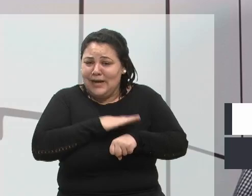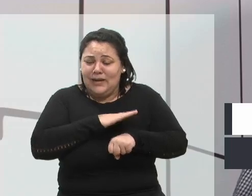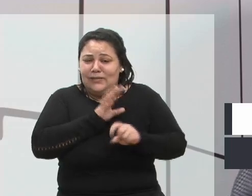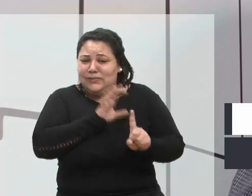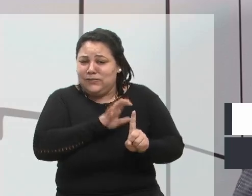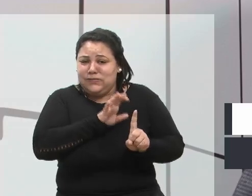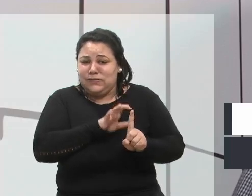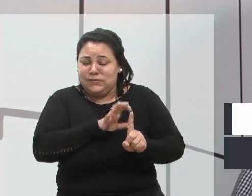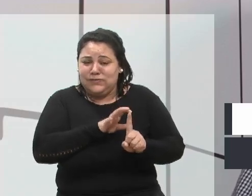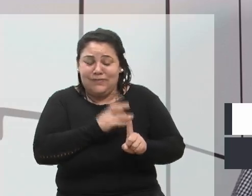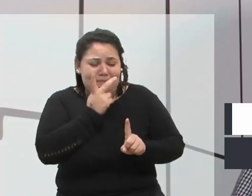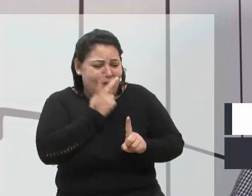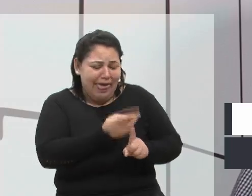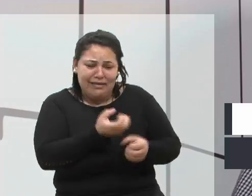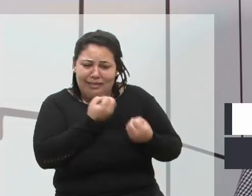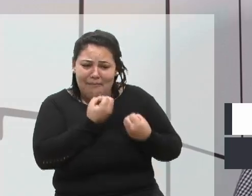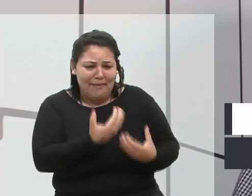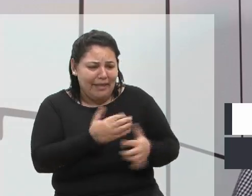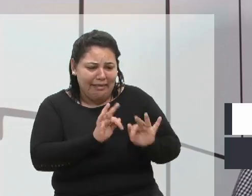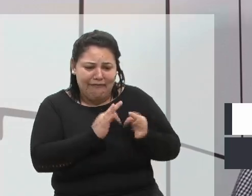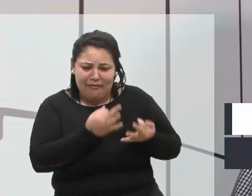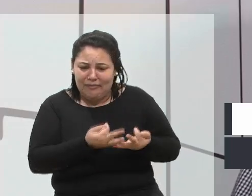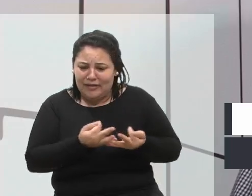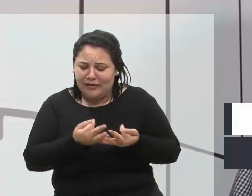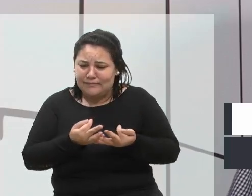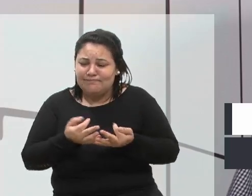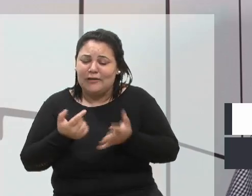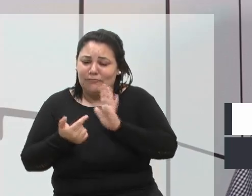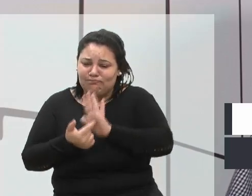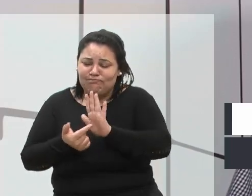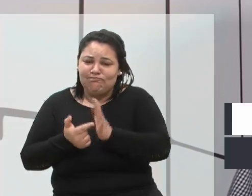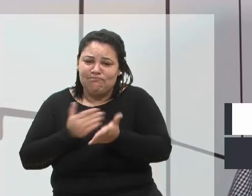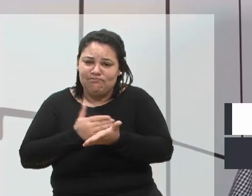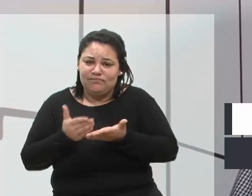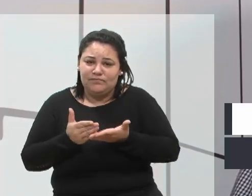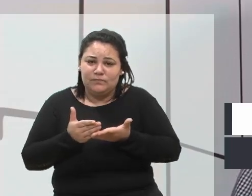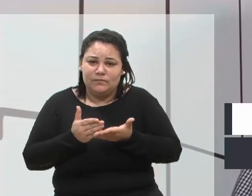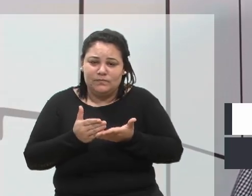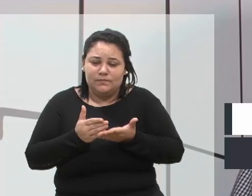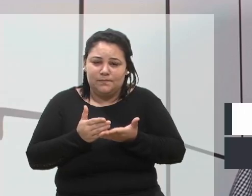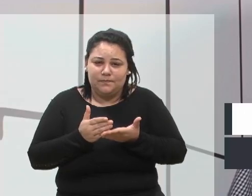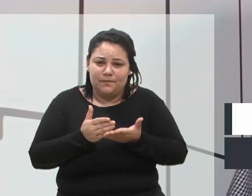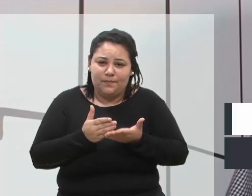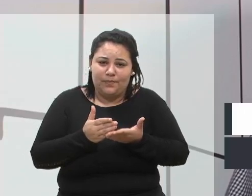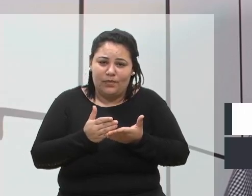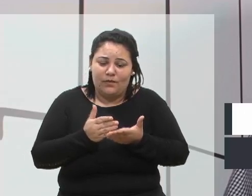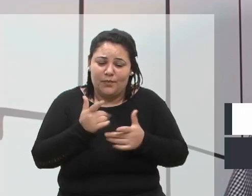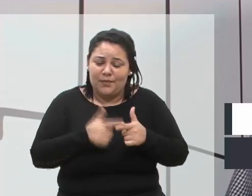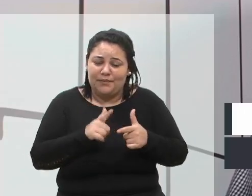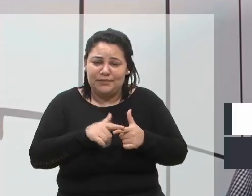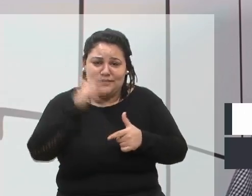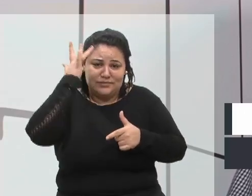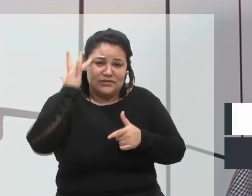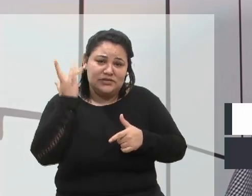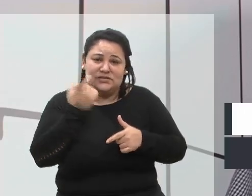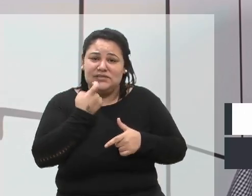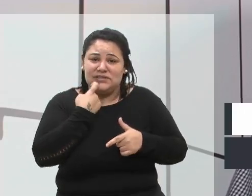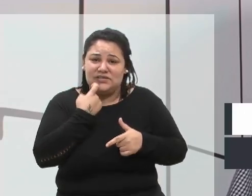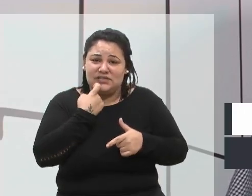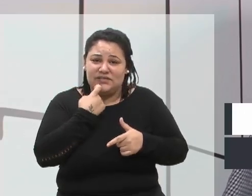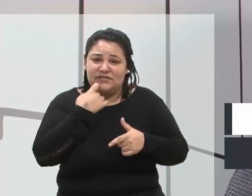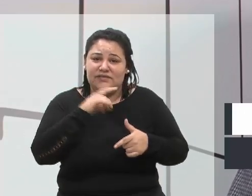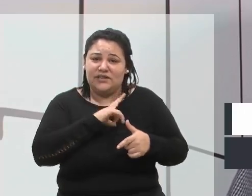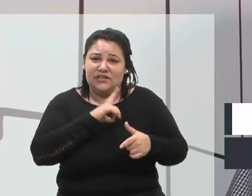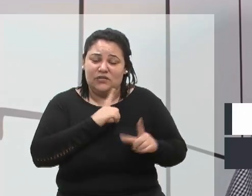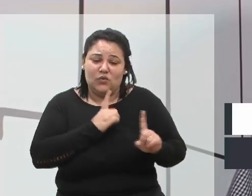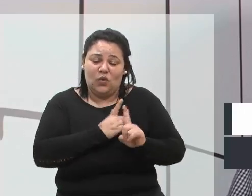estão tudo bem na família quando vê esses problemas, né? Então, amanhã, sexta-feira, né, será aquele grande encontro lá